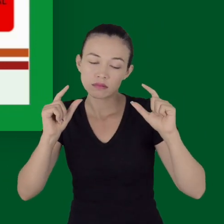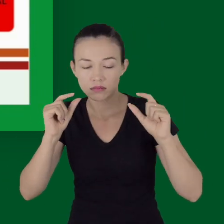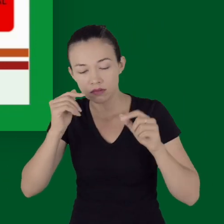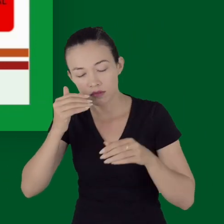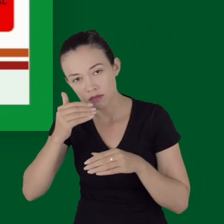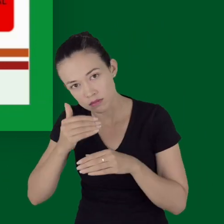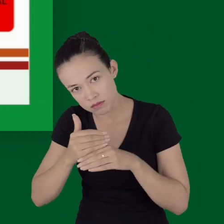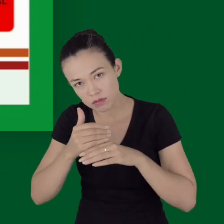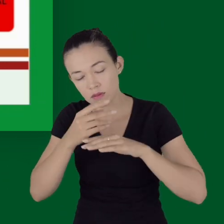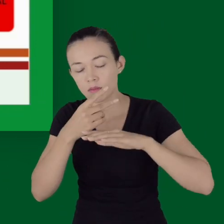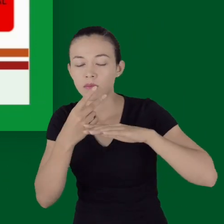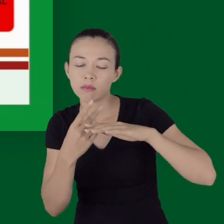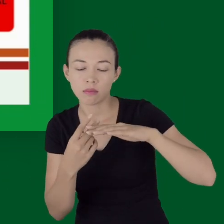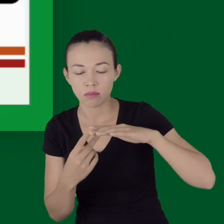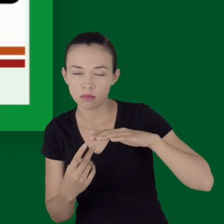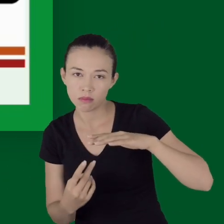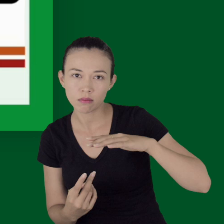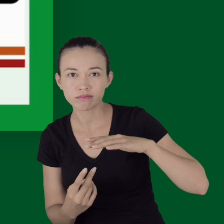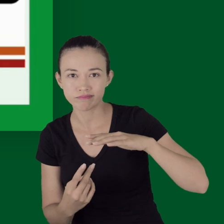maior tempo de submersão.